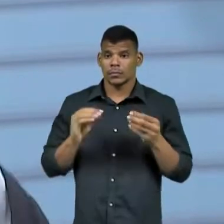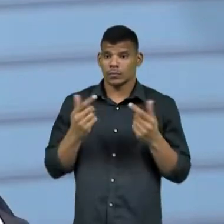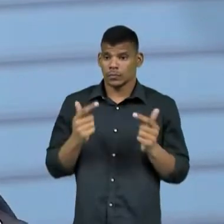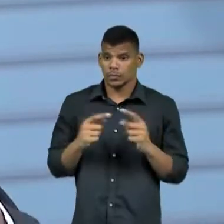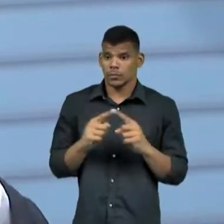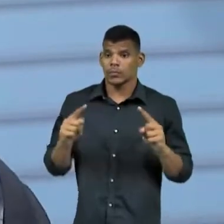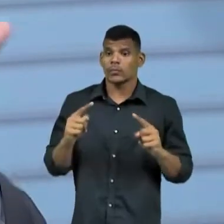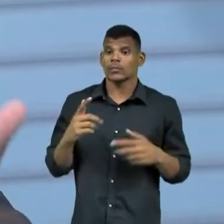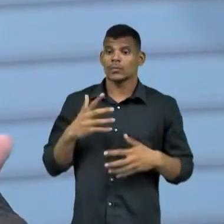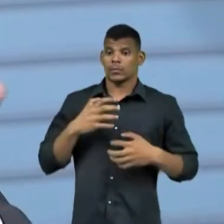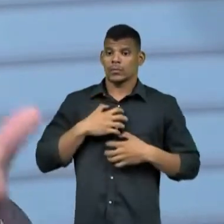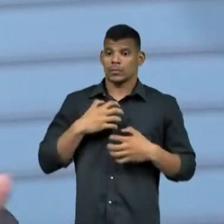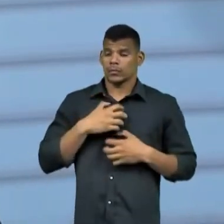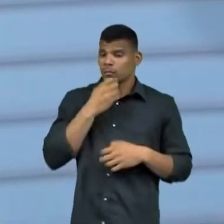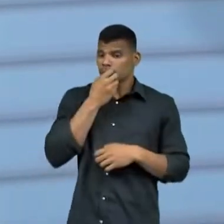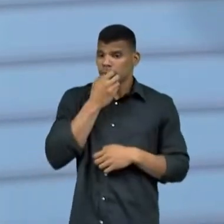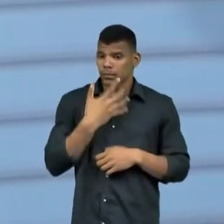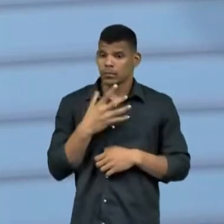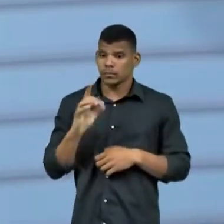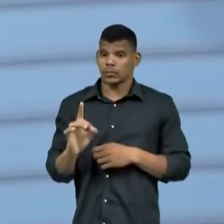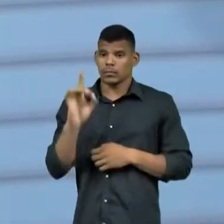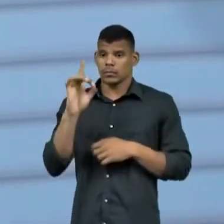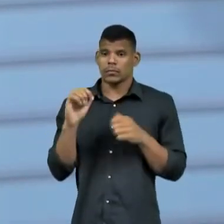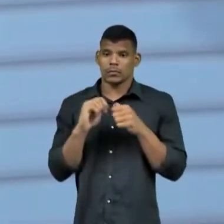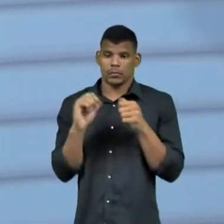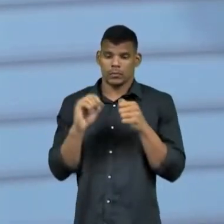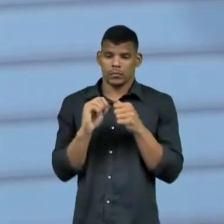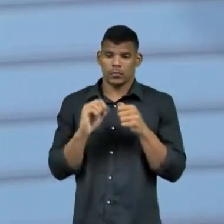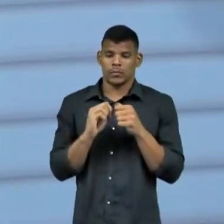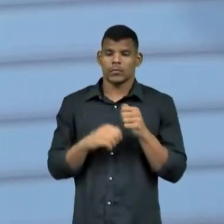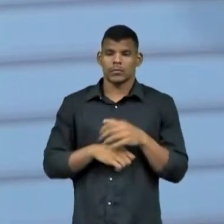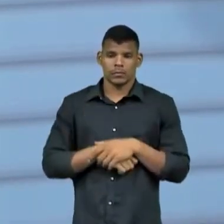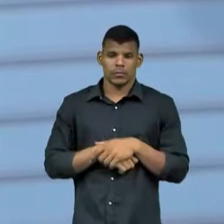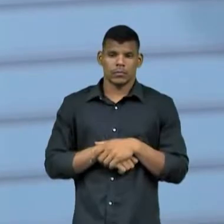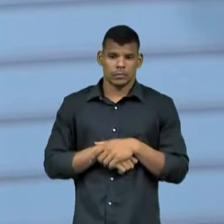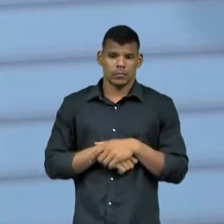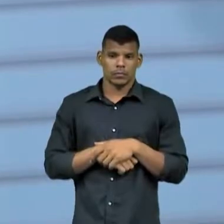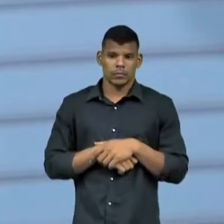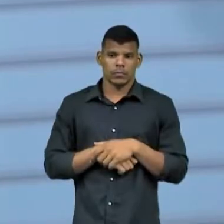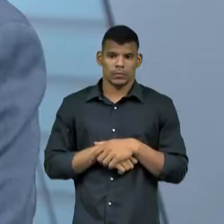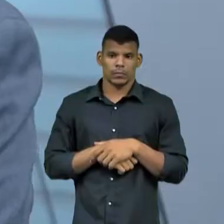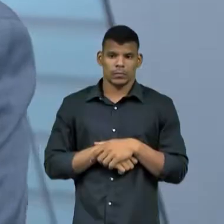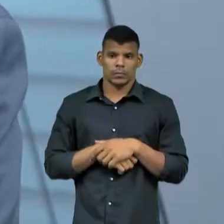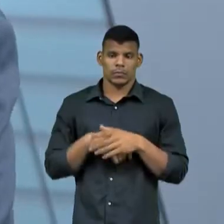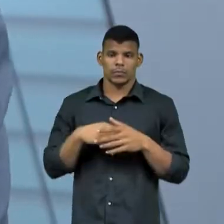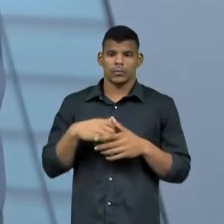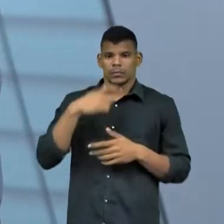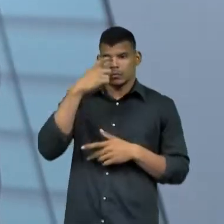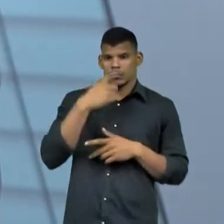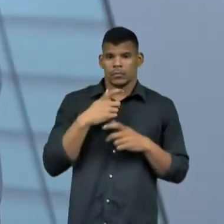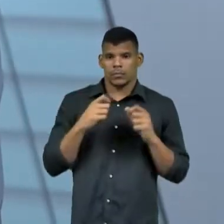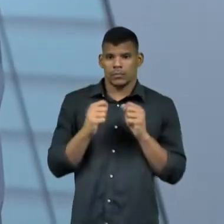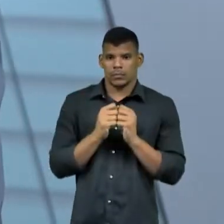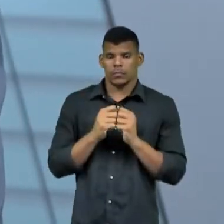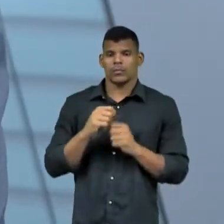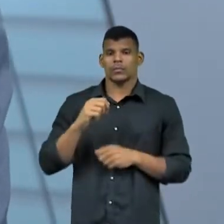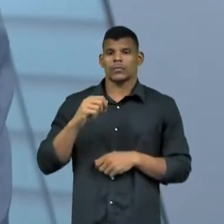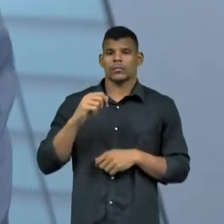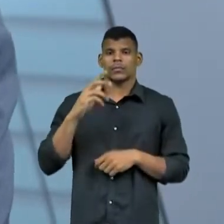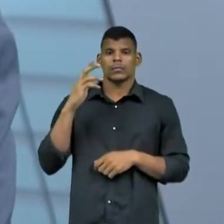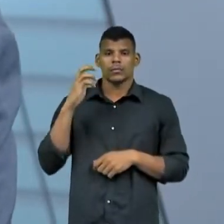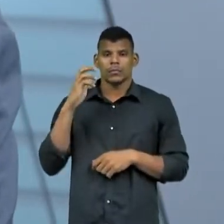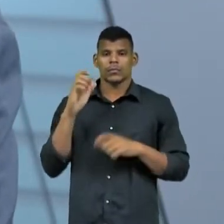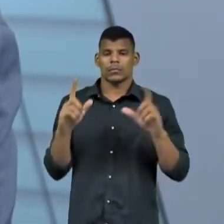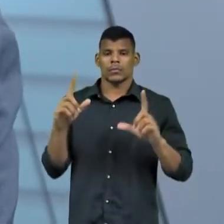sentimento do que era bom e que Deus podia fazer para aquela comunidade Dr Mungo bajun aqui comigo aqui na rádio e na TV Assembleia Dr